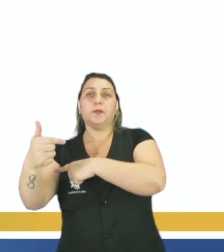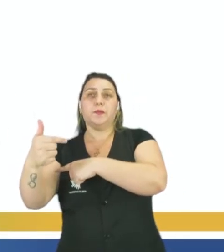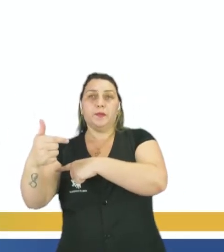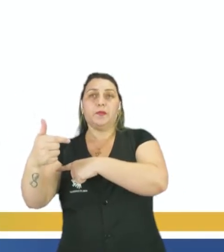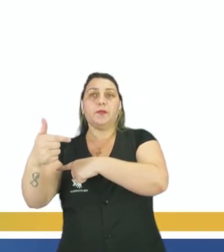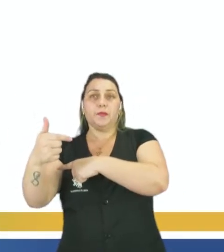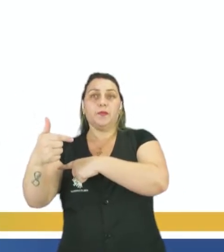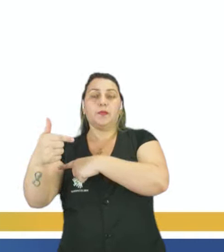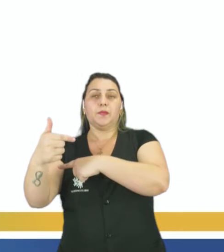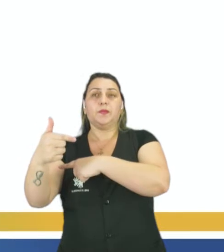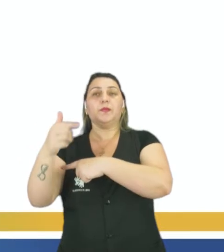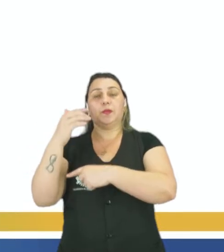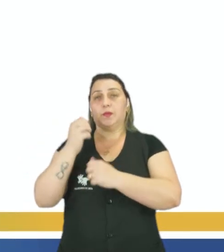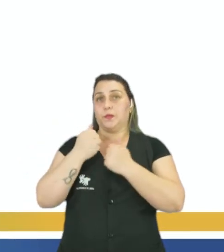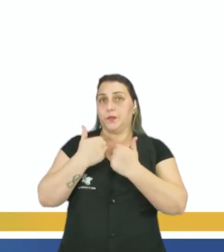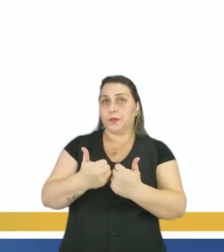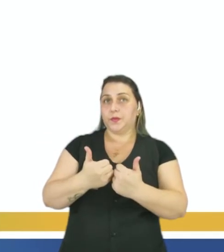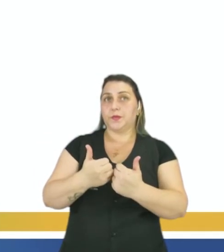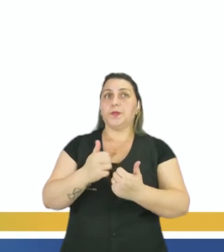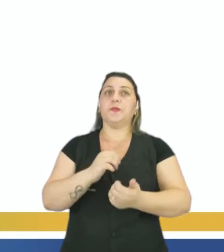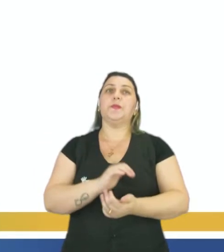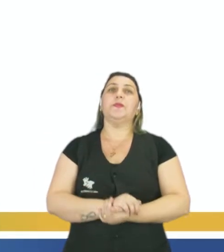outra transcrição. Tudo bem?